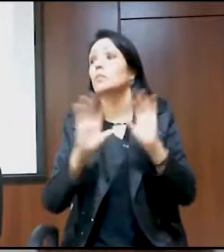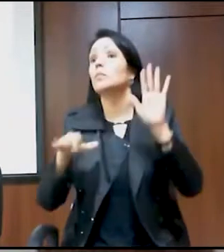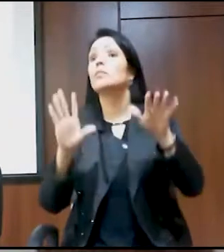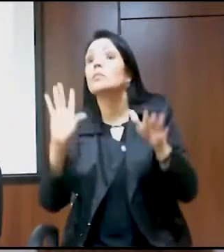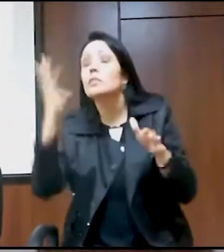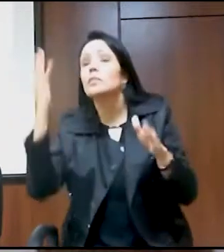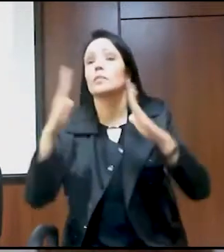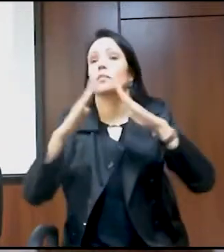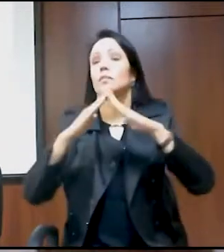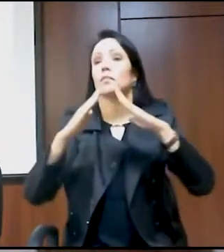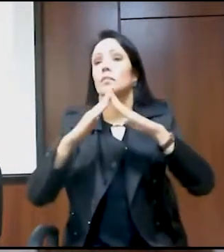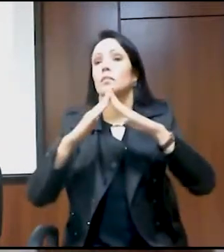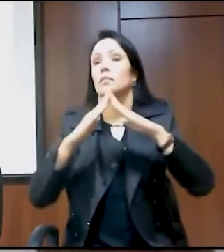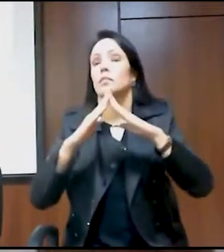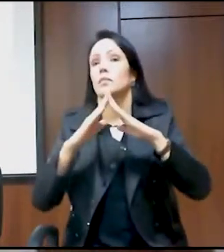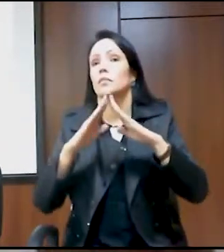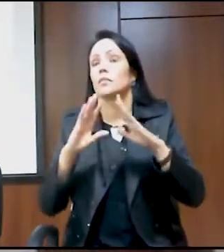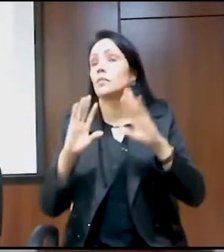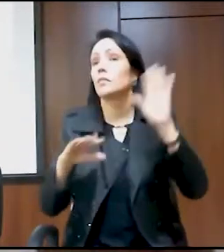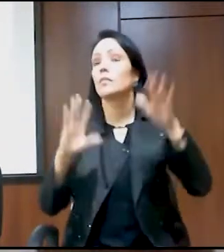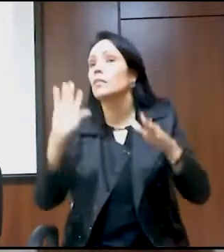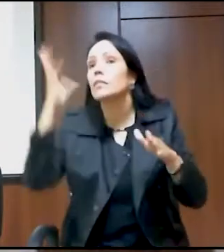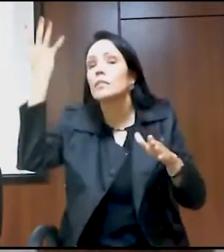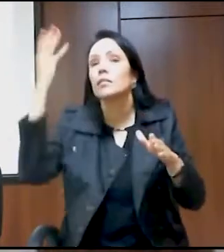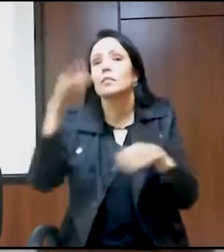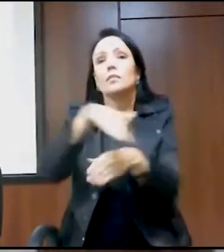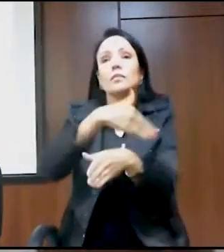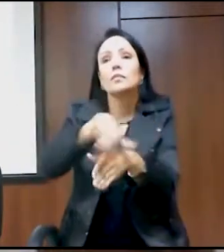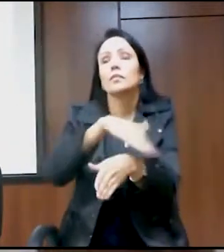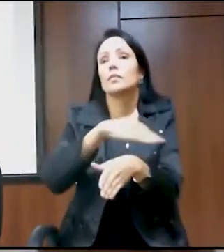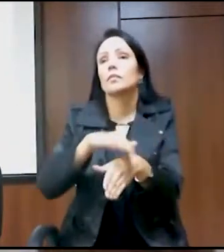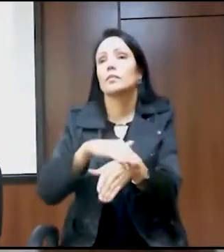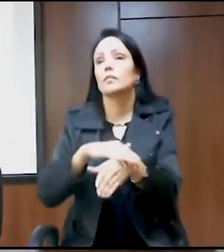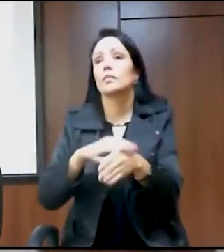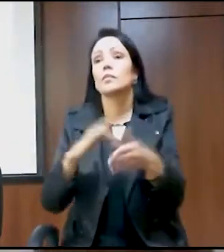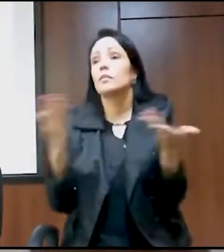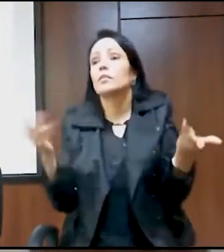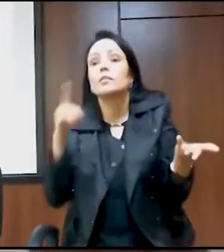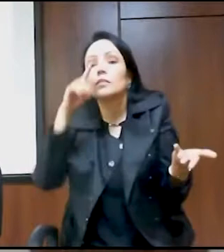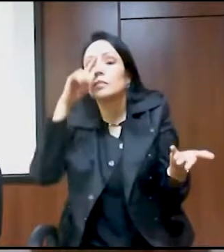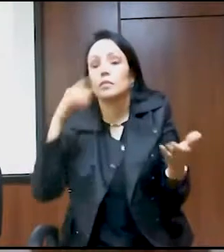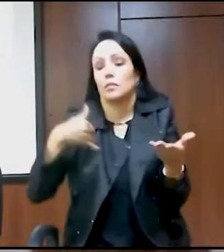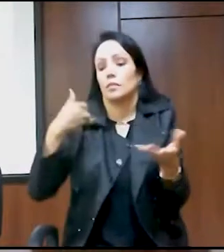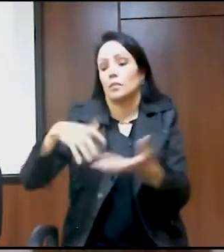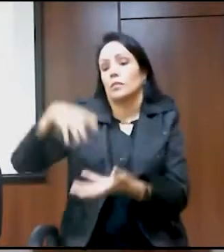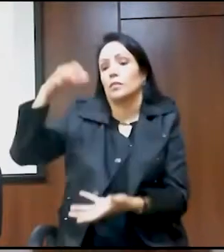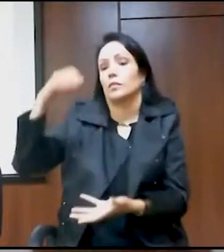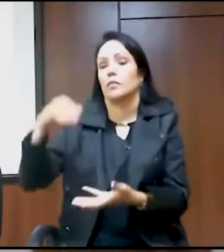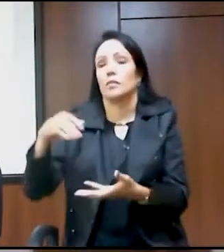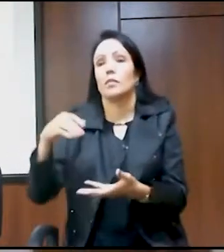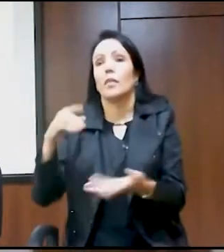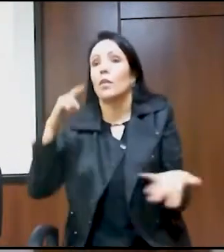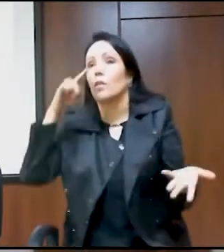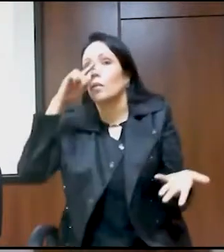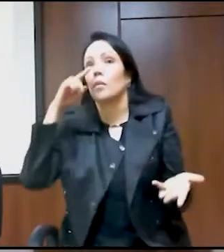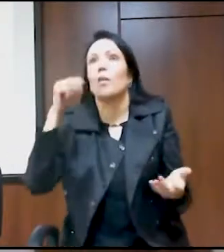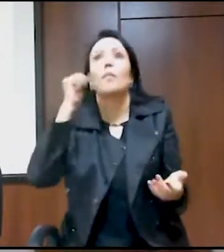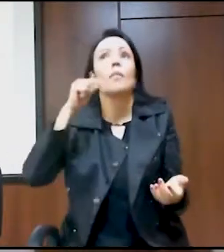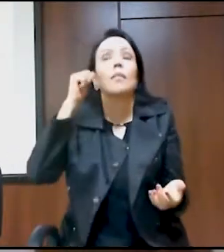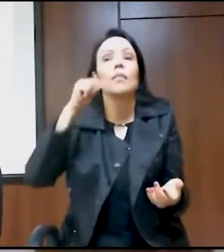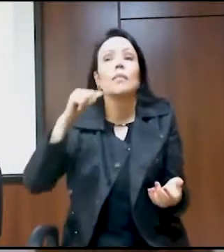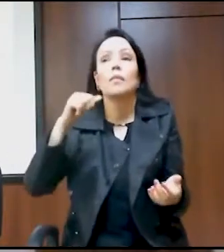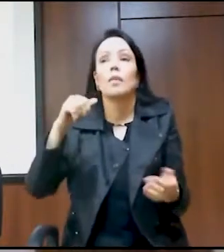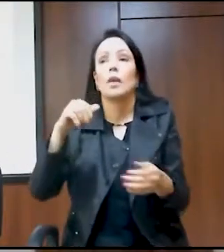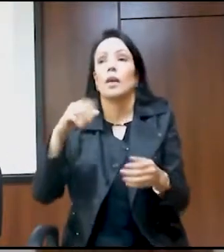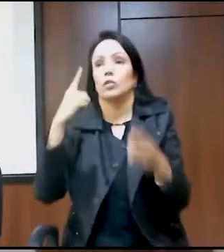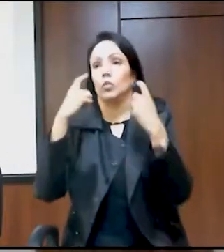de moradia, em situação de rua, ou qual é o risco dos idosos, qual é o risco das mulheres em situação